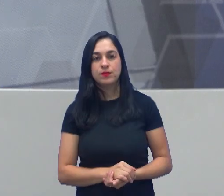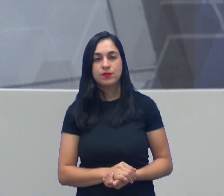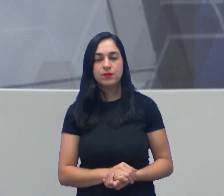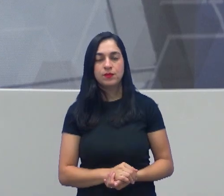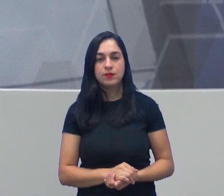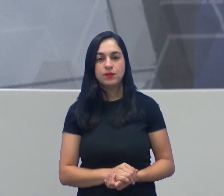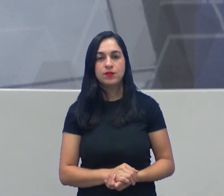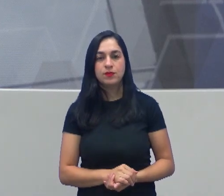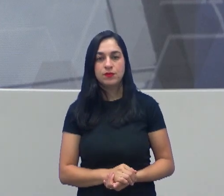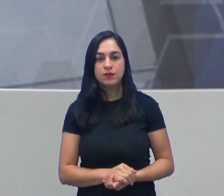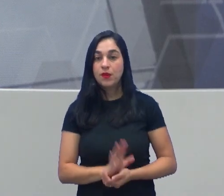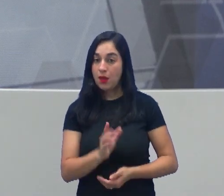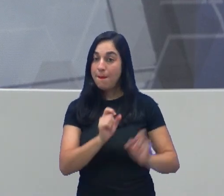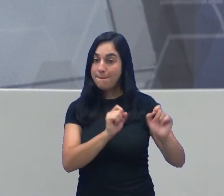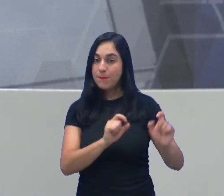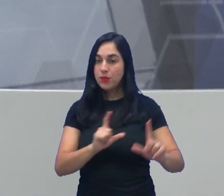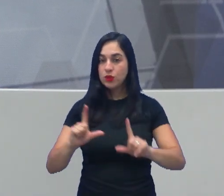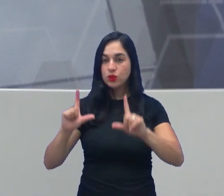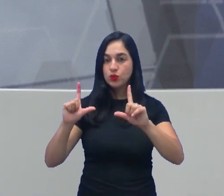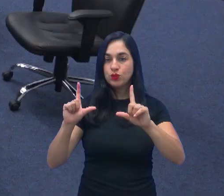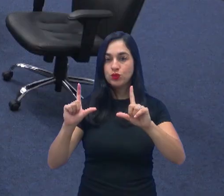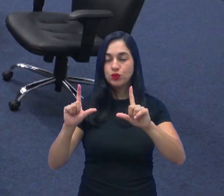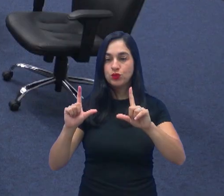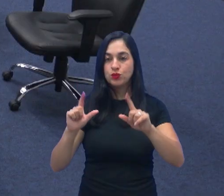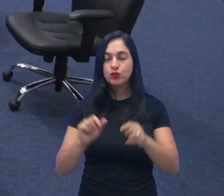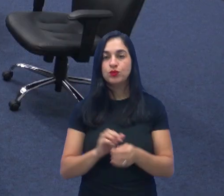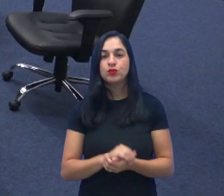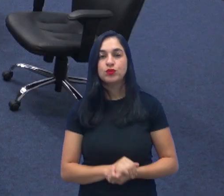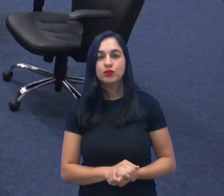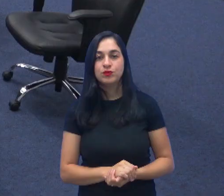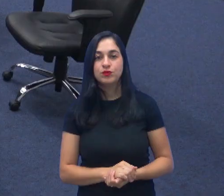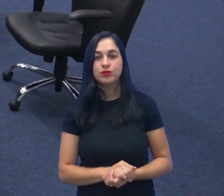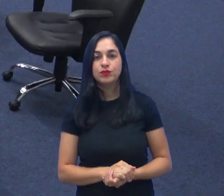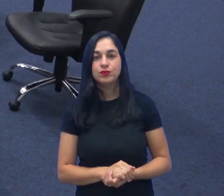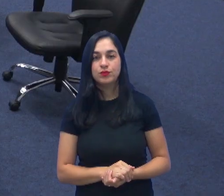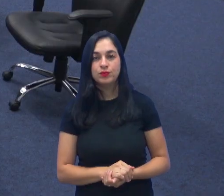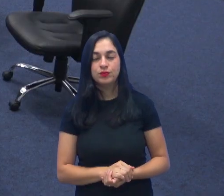Tem mais um aí. Vou lá eu.